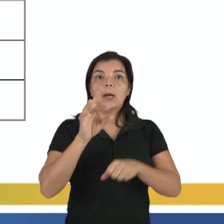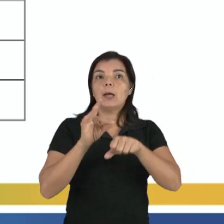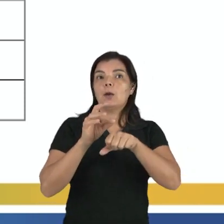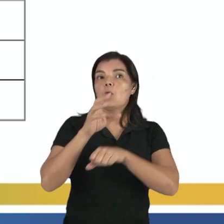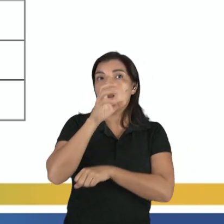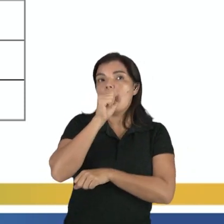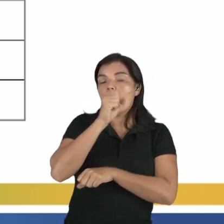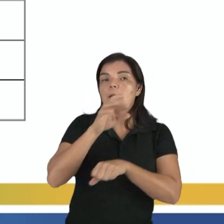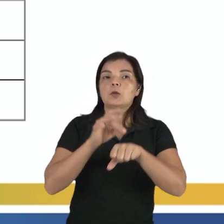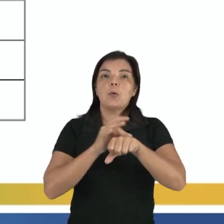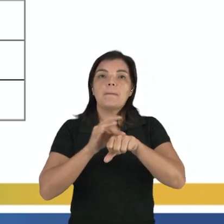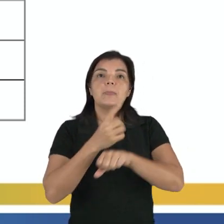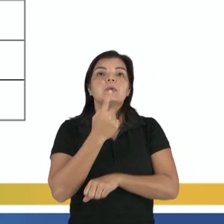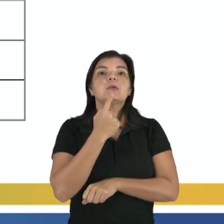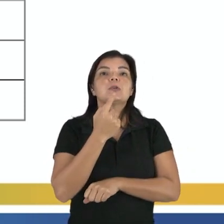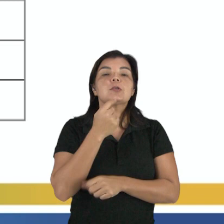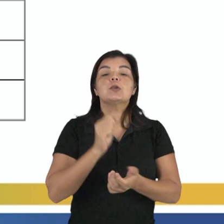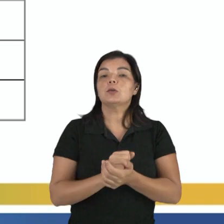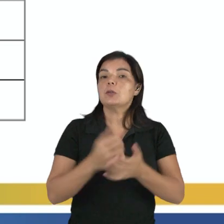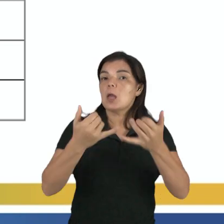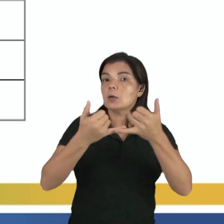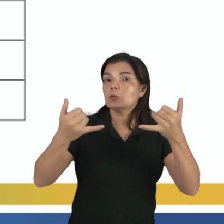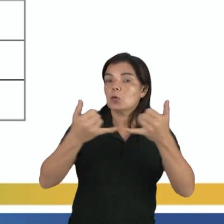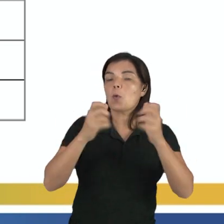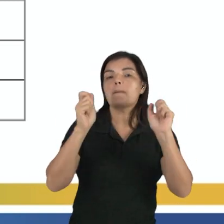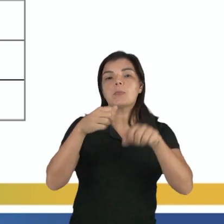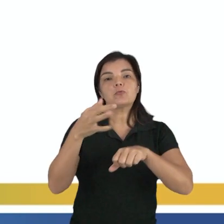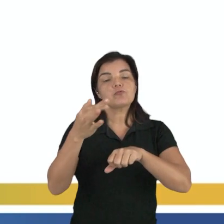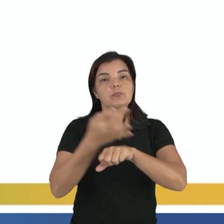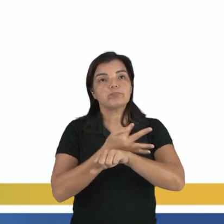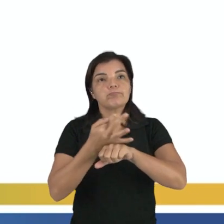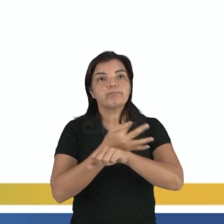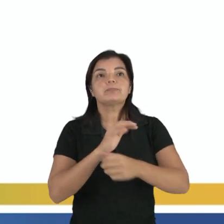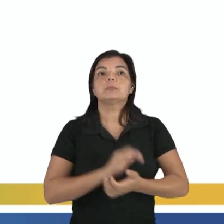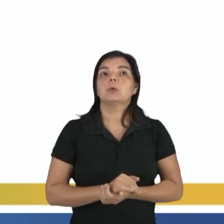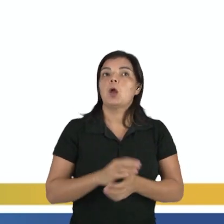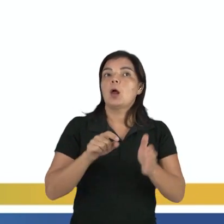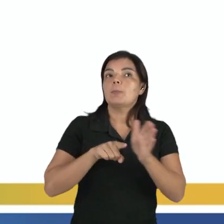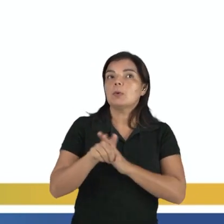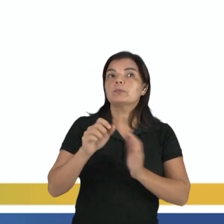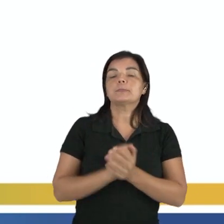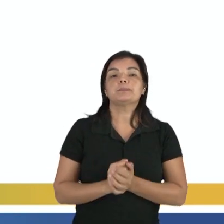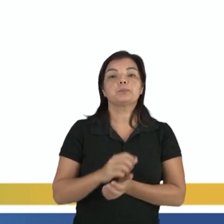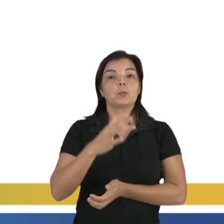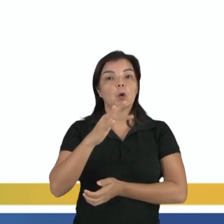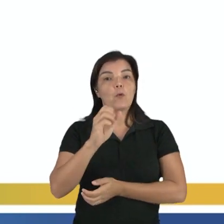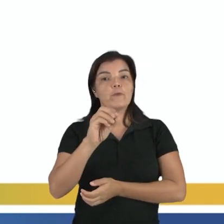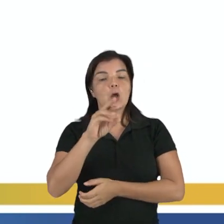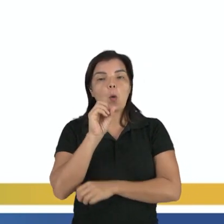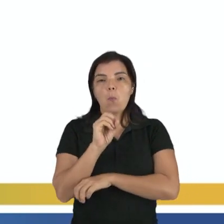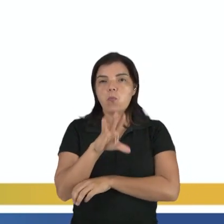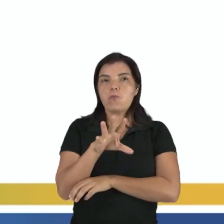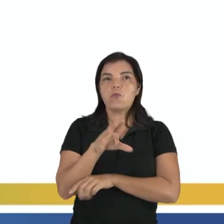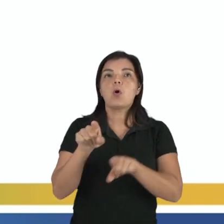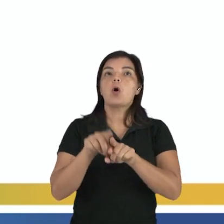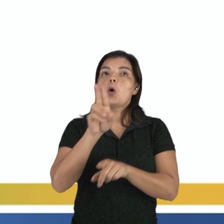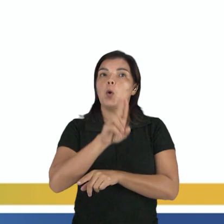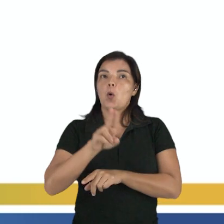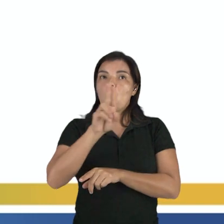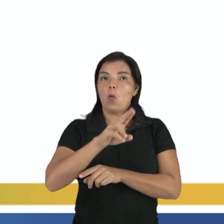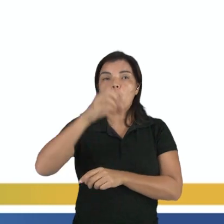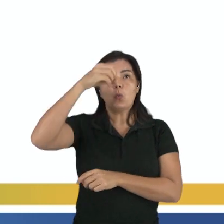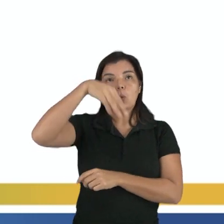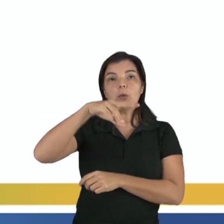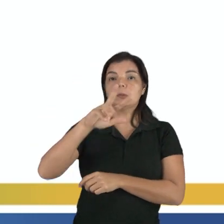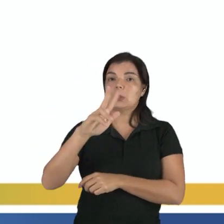preto e vermelho e aqui as correntes que eles podem suportar aí vem o problema e o farol usa uma